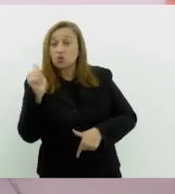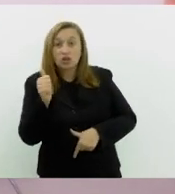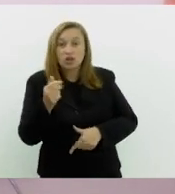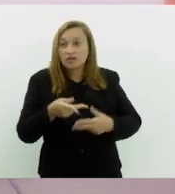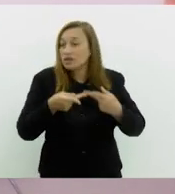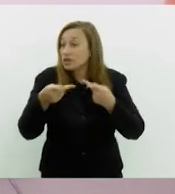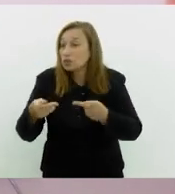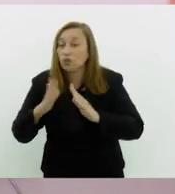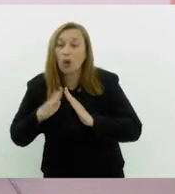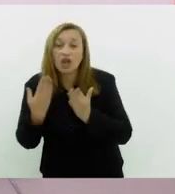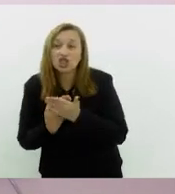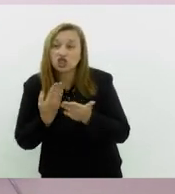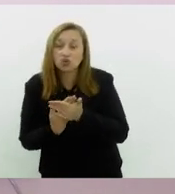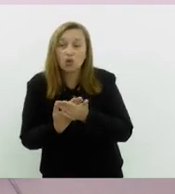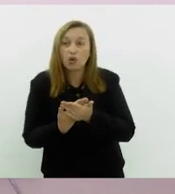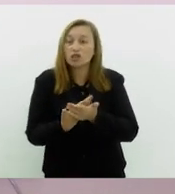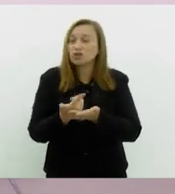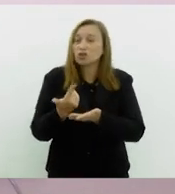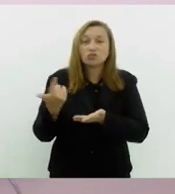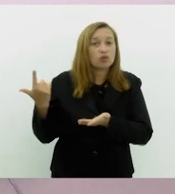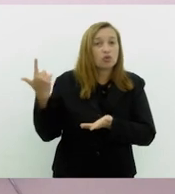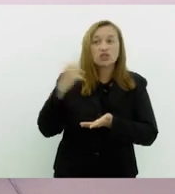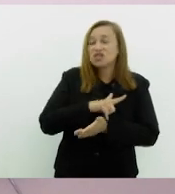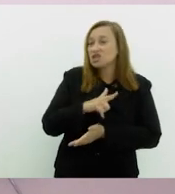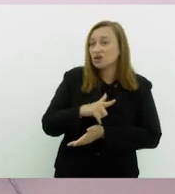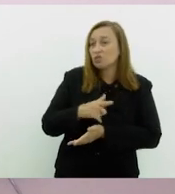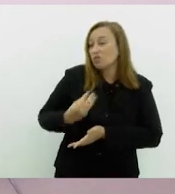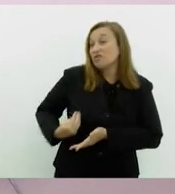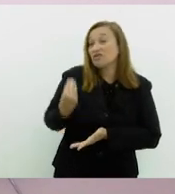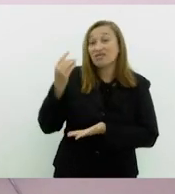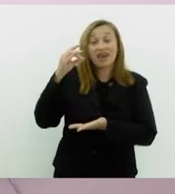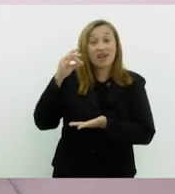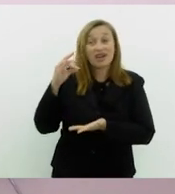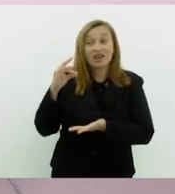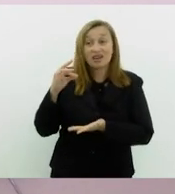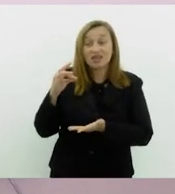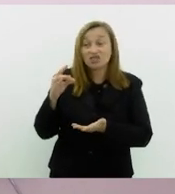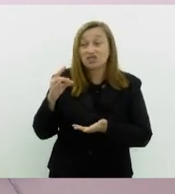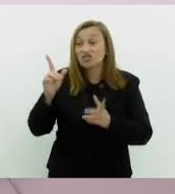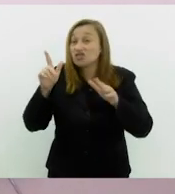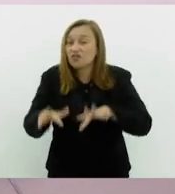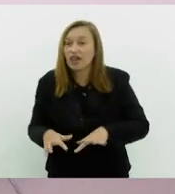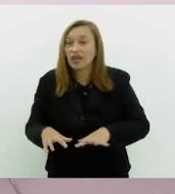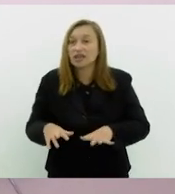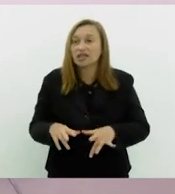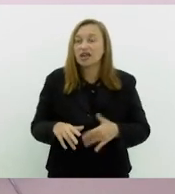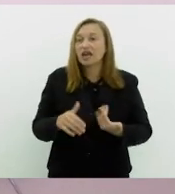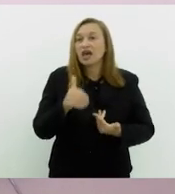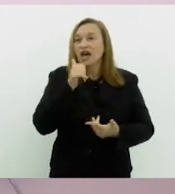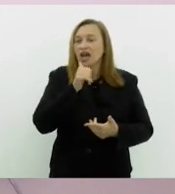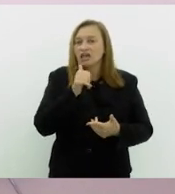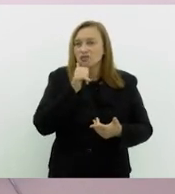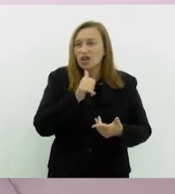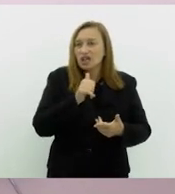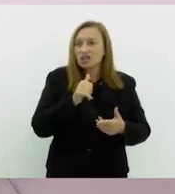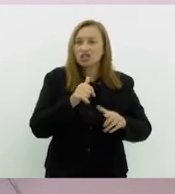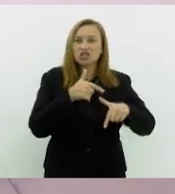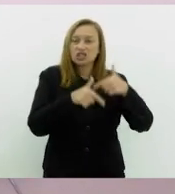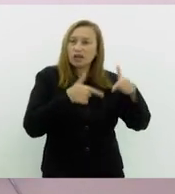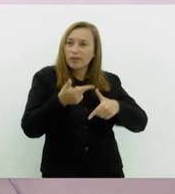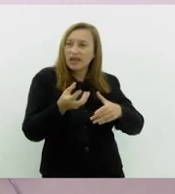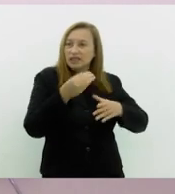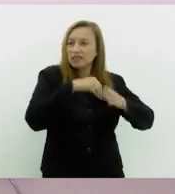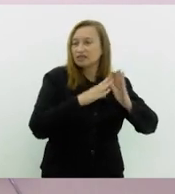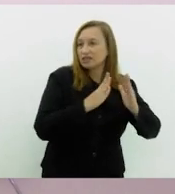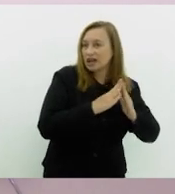sequer conseguiu construir uma vida fora da realidade daquela família. Né? Essas trabalhadoras, elas não conseguem se entender como sujeito no